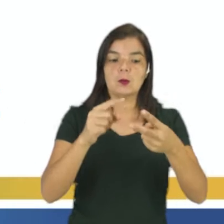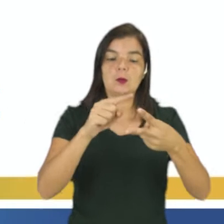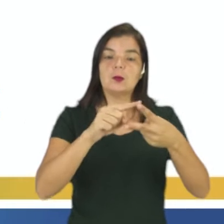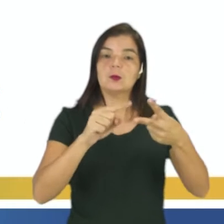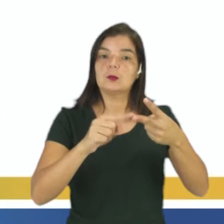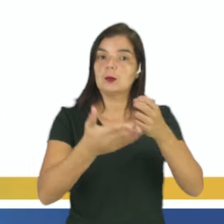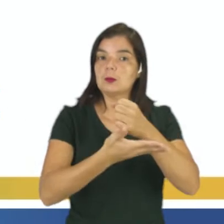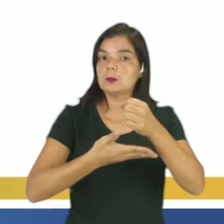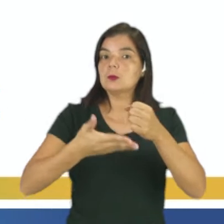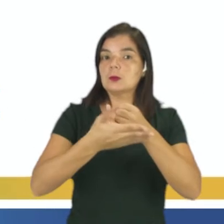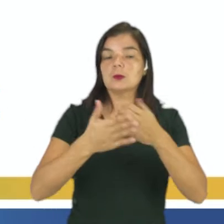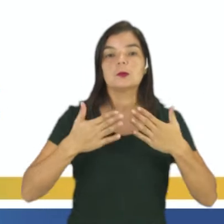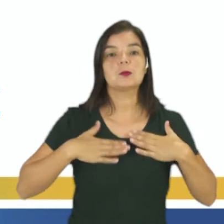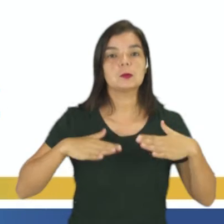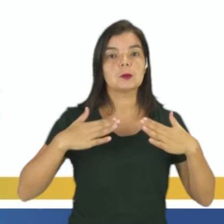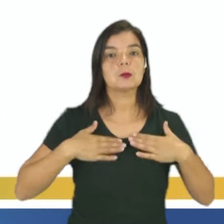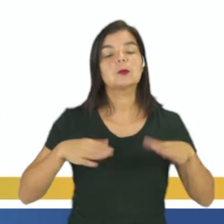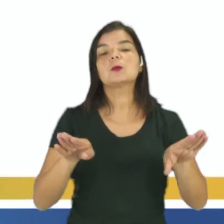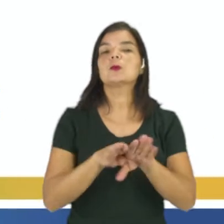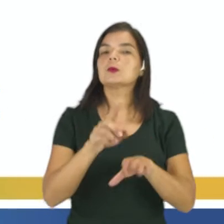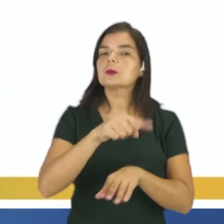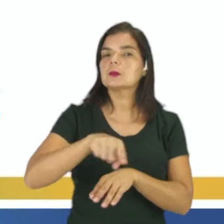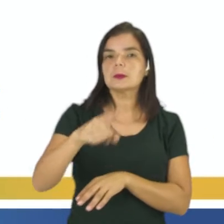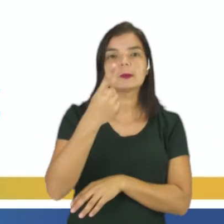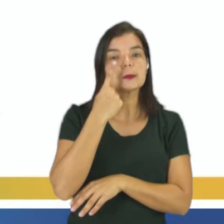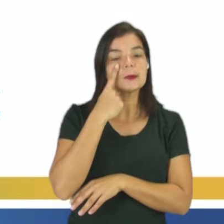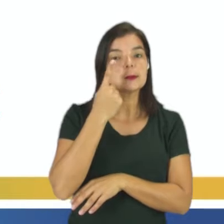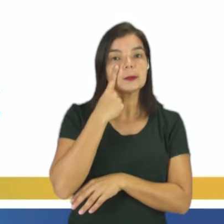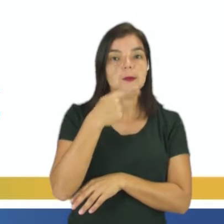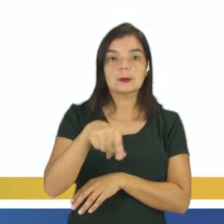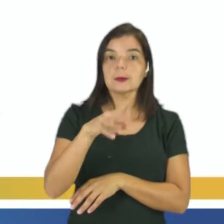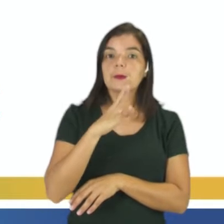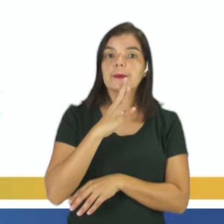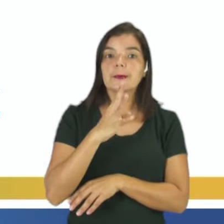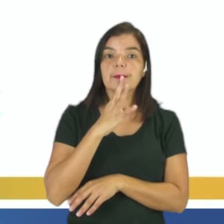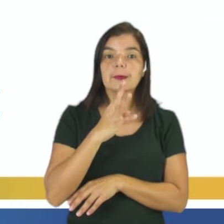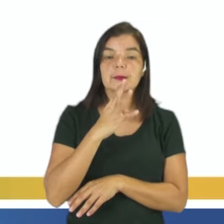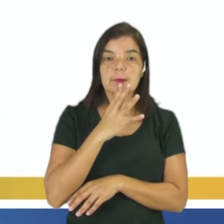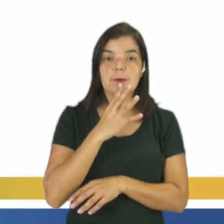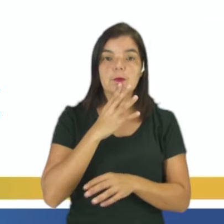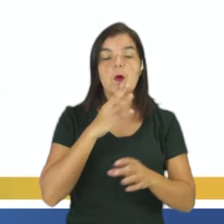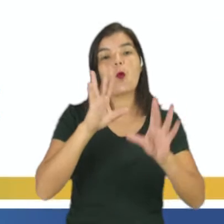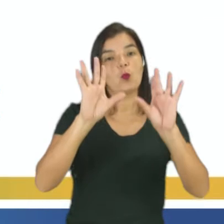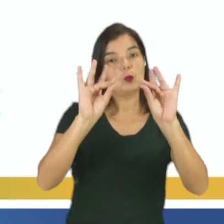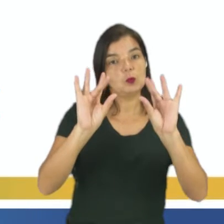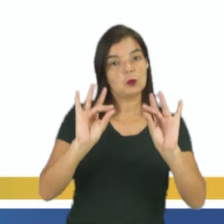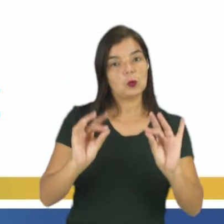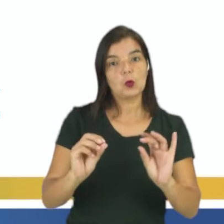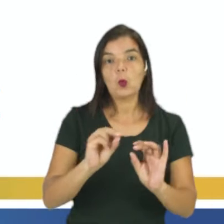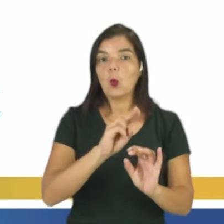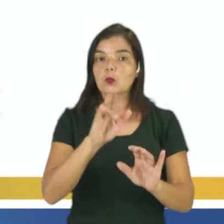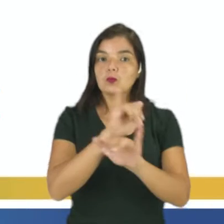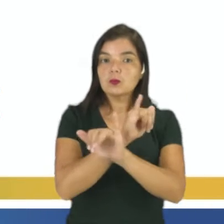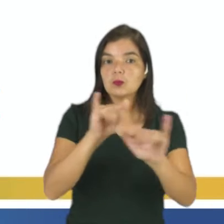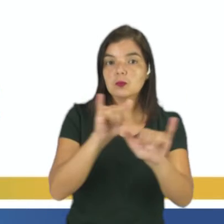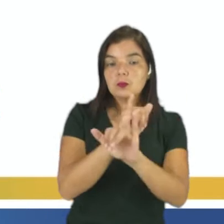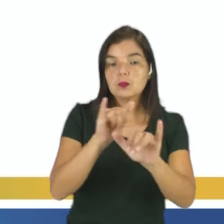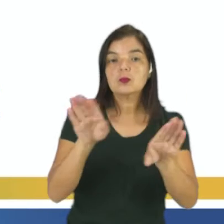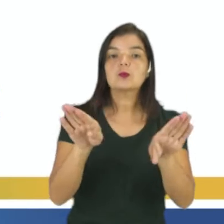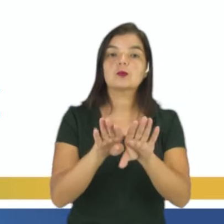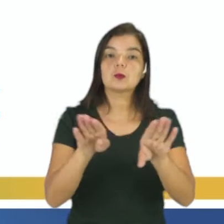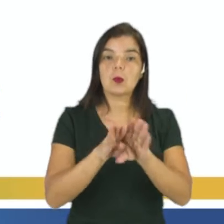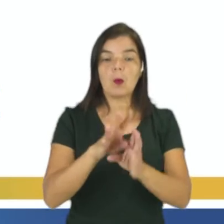duas bases bem tranquilas, que vocês já devem conhecer como descritivo ou informativo